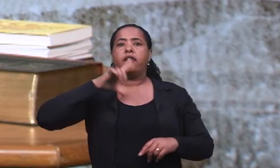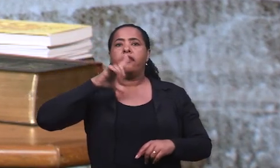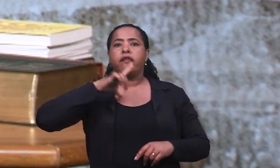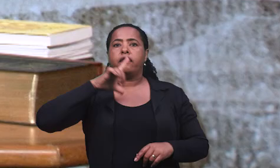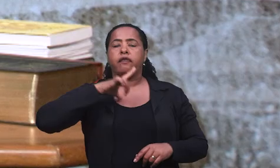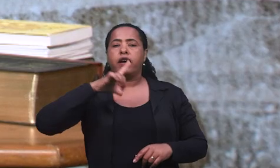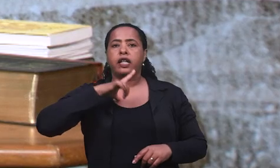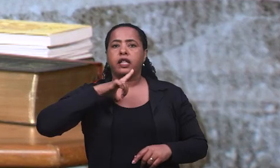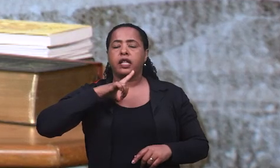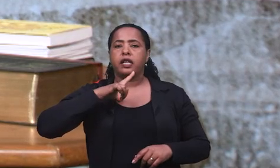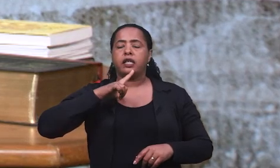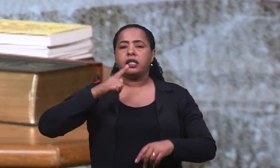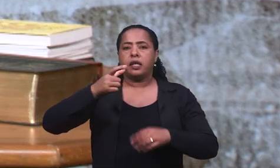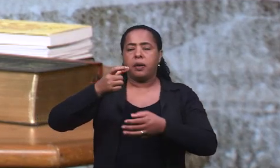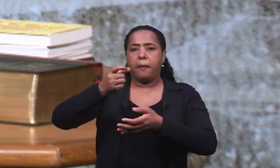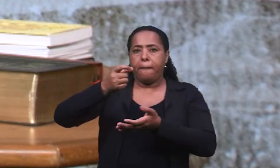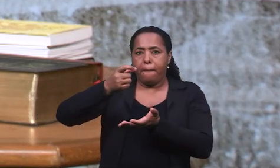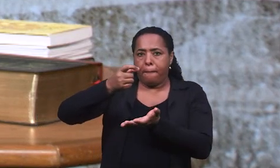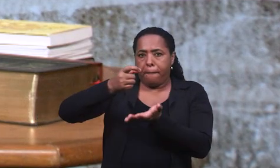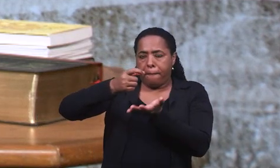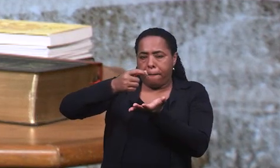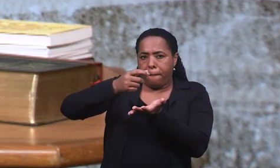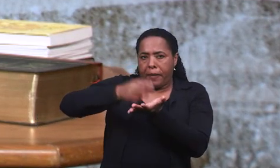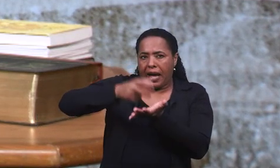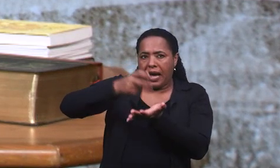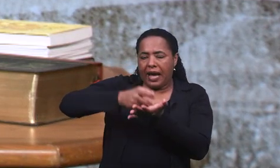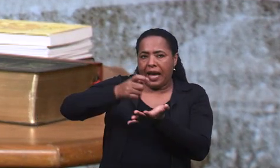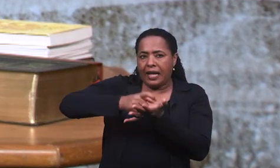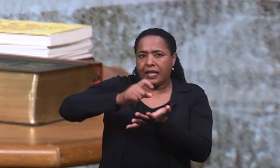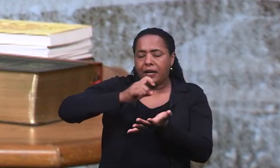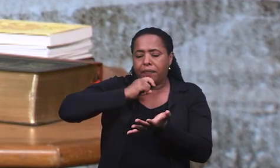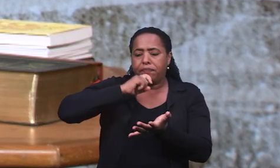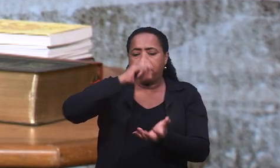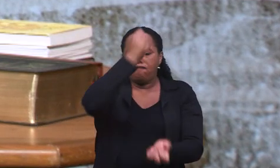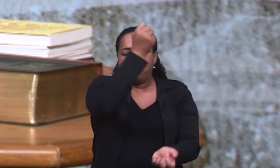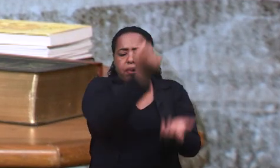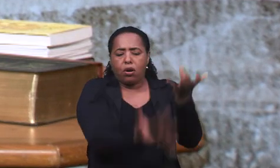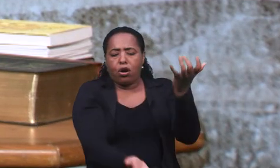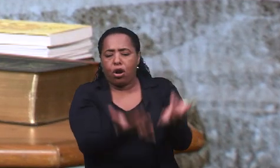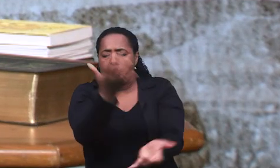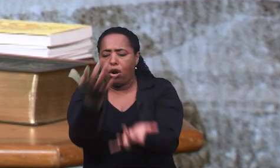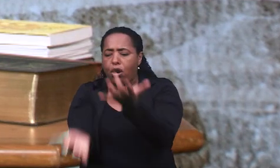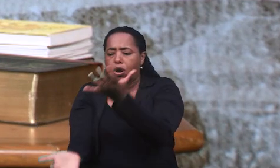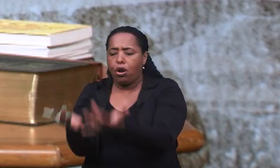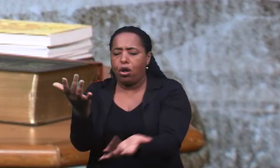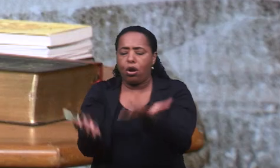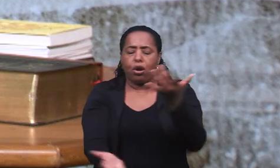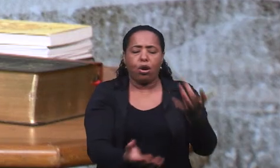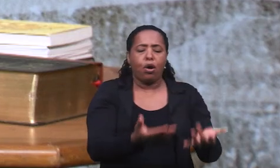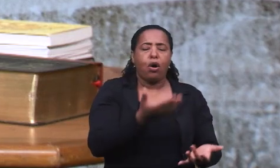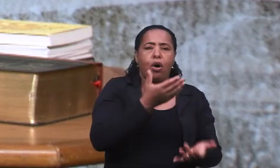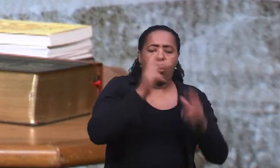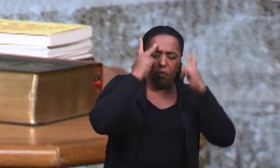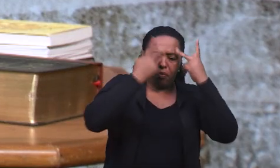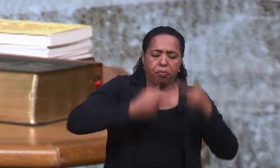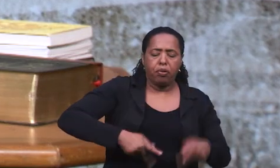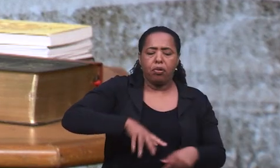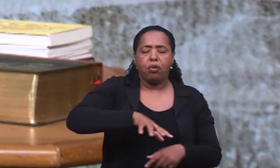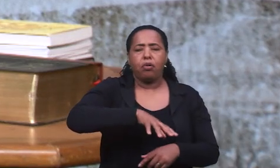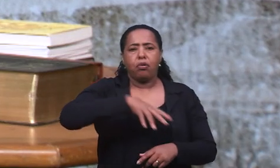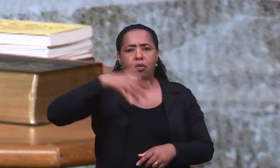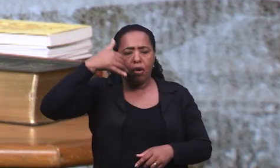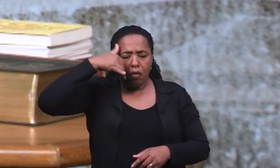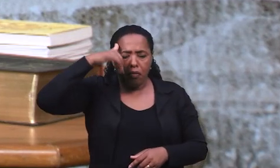a terra do Egito, sobre os homens e sobre o gado e sobre toda a erva do campo na terra do